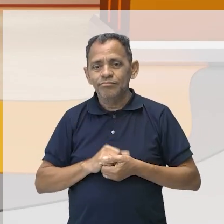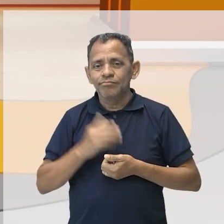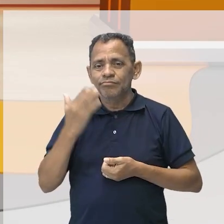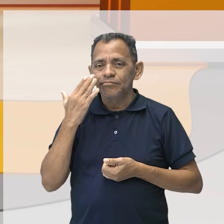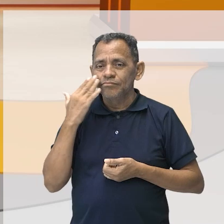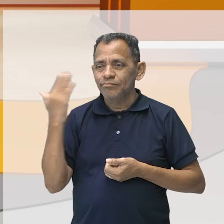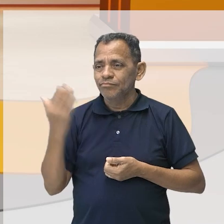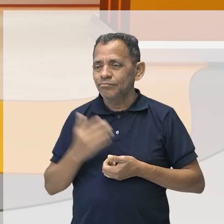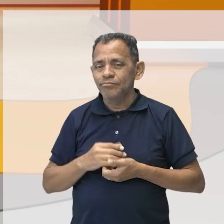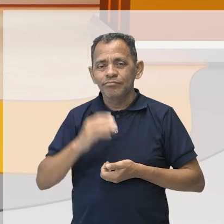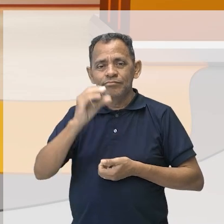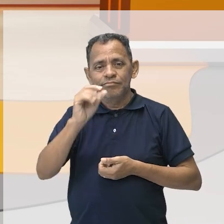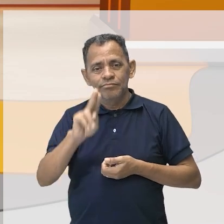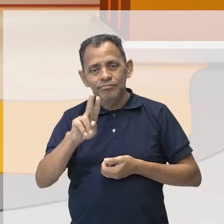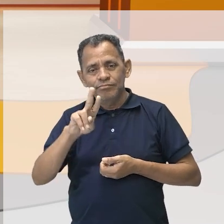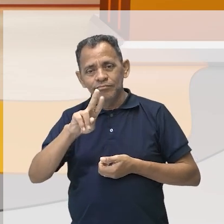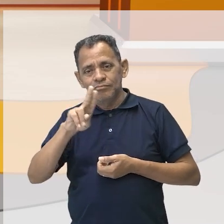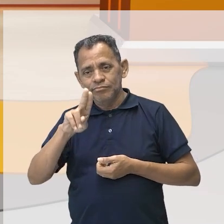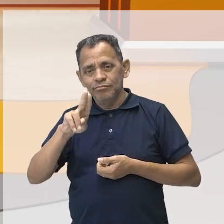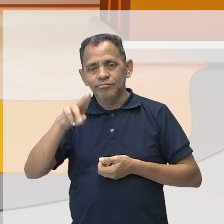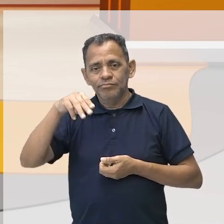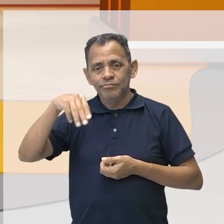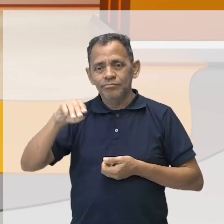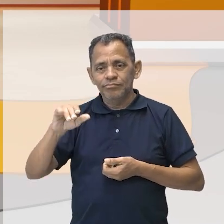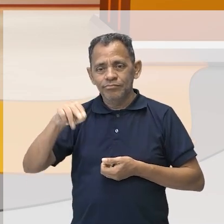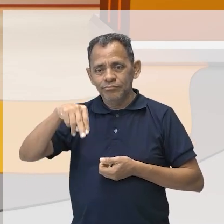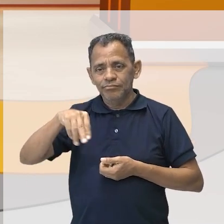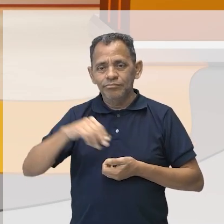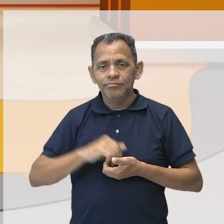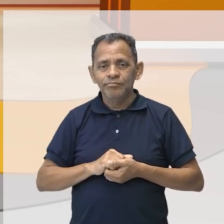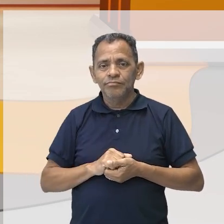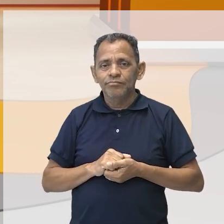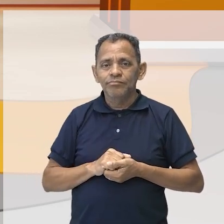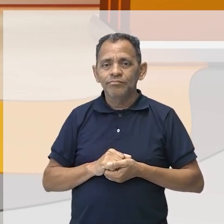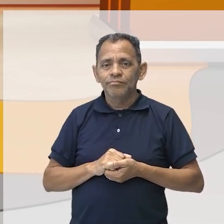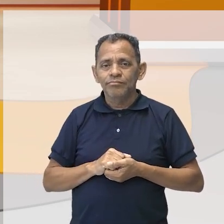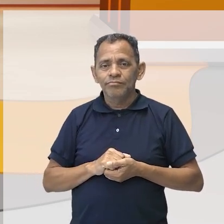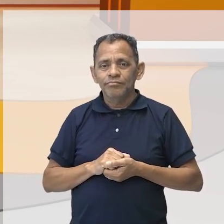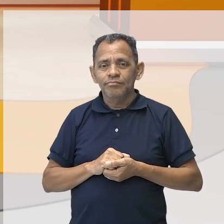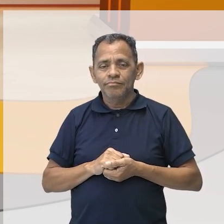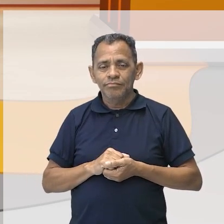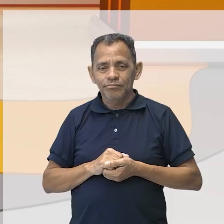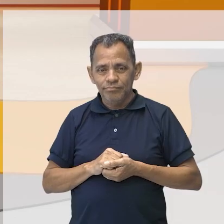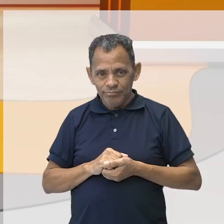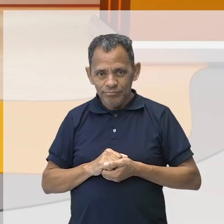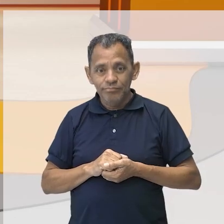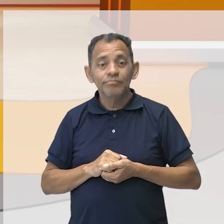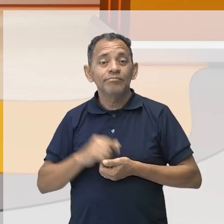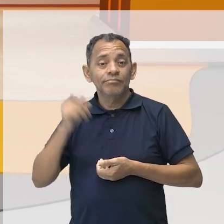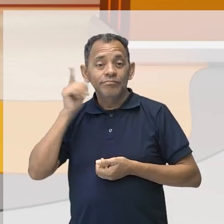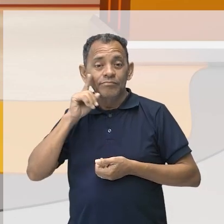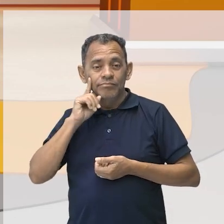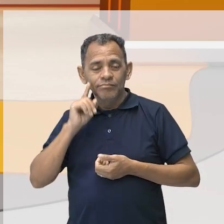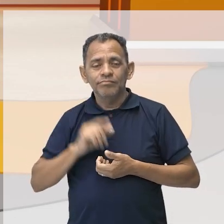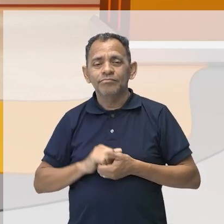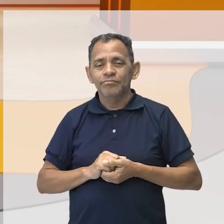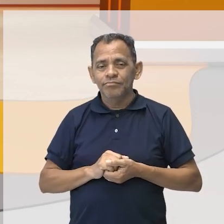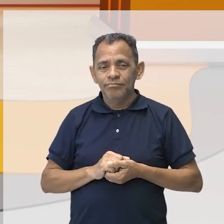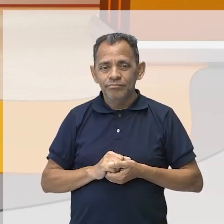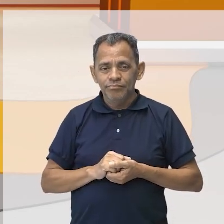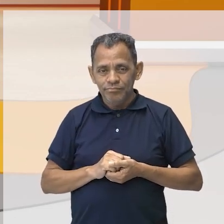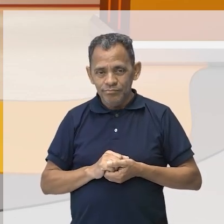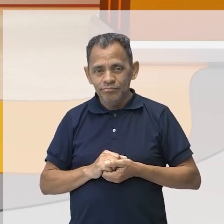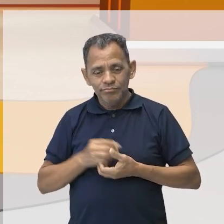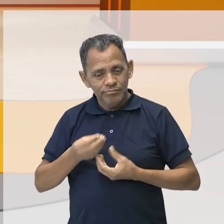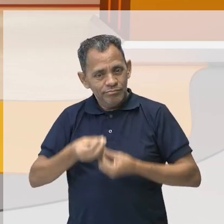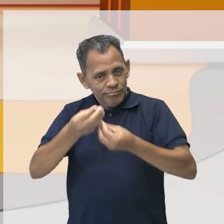aí, é o Curumim, né? Chegando aqui com a gente. Olha só. Vi que a senhora ia falar dos Estados Unidos da América e queria